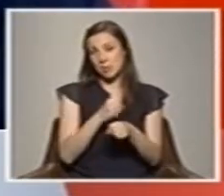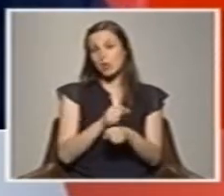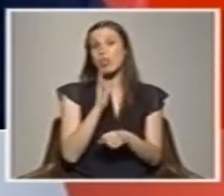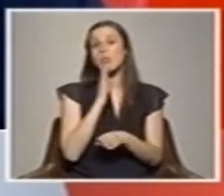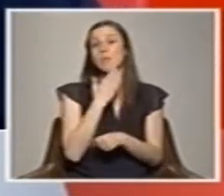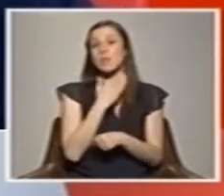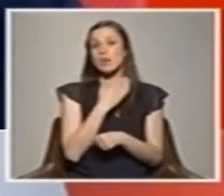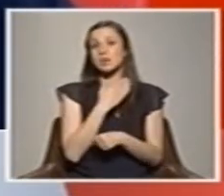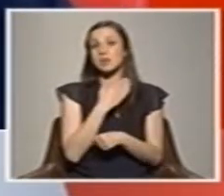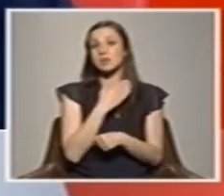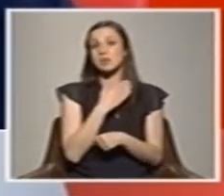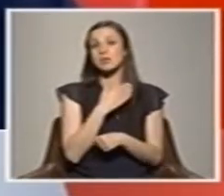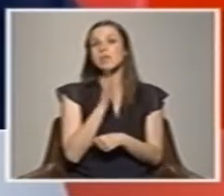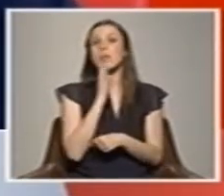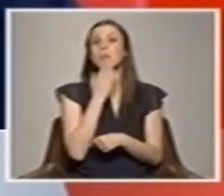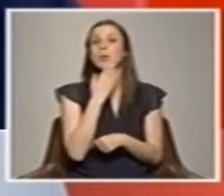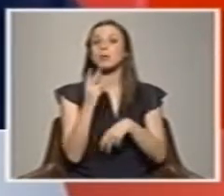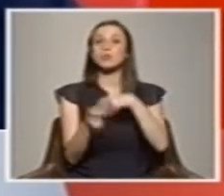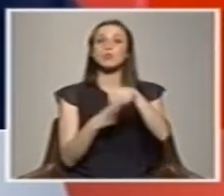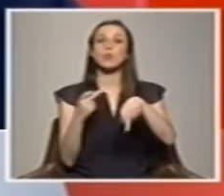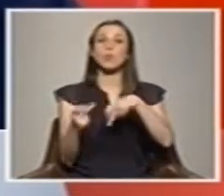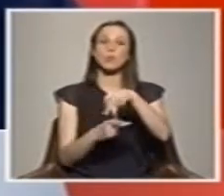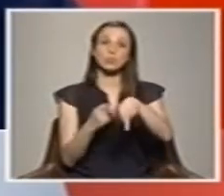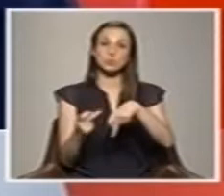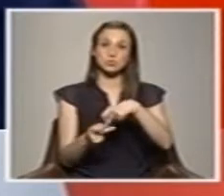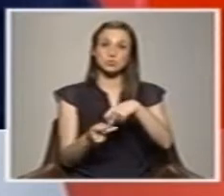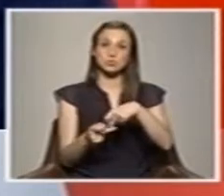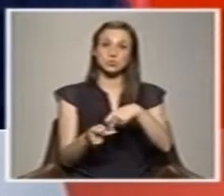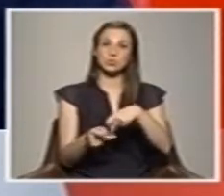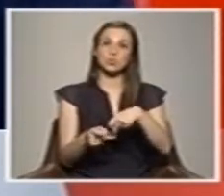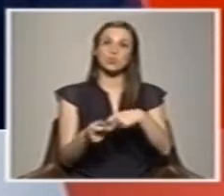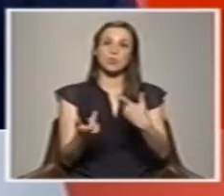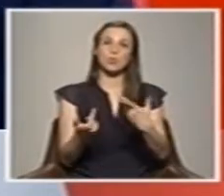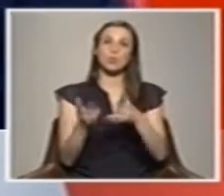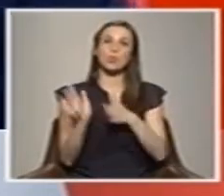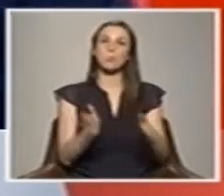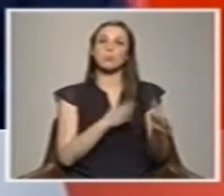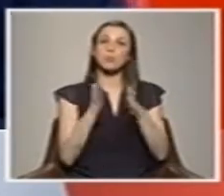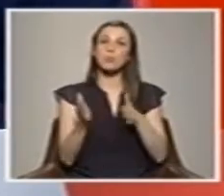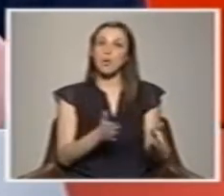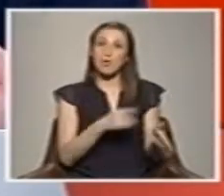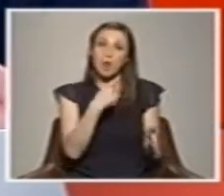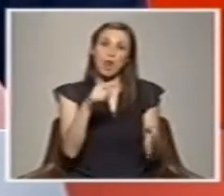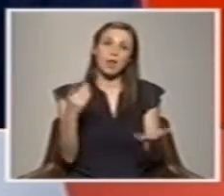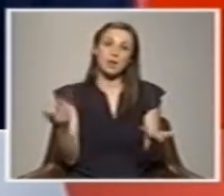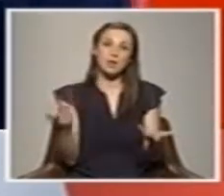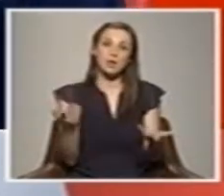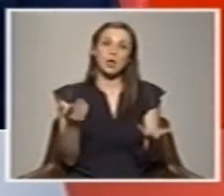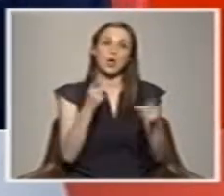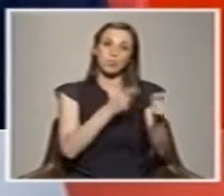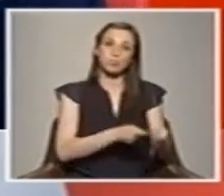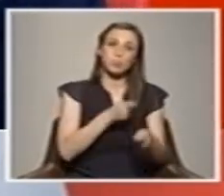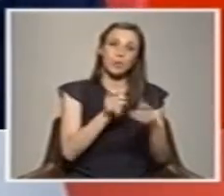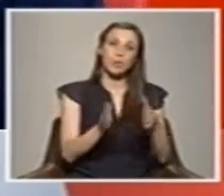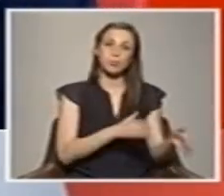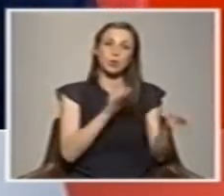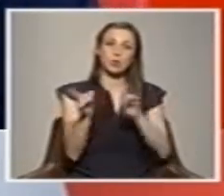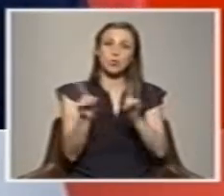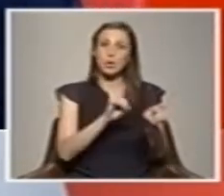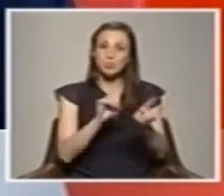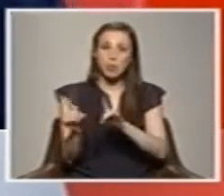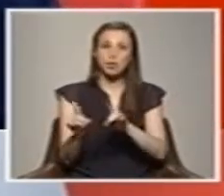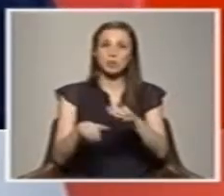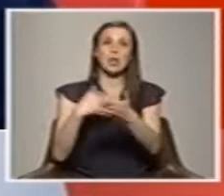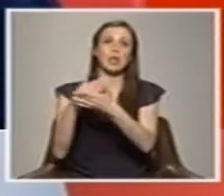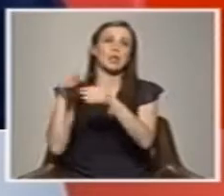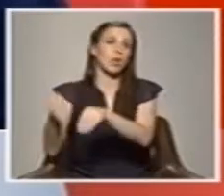exatamente dos circuitos e da cadeia de aprovisionamento como ela existe. Porque, reparem, há desde os produtores até aos transportistas, claro, até quem. É verdade.